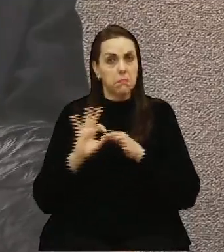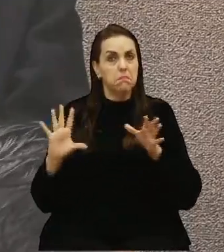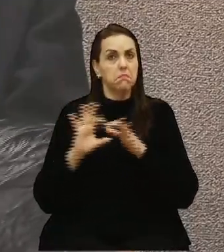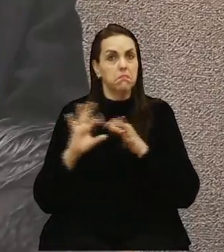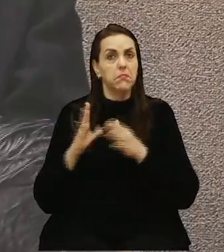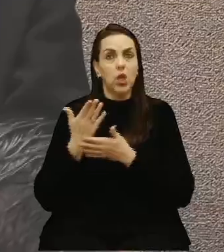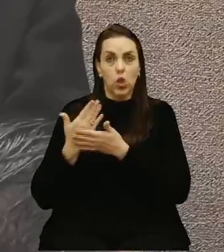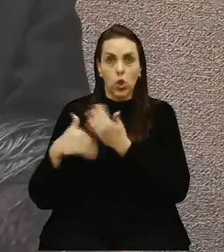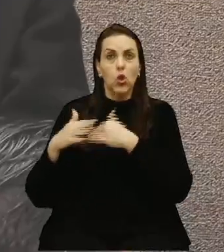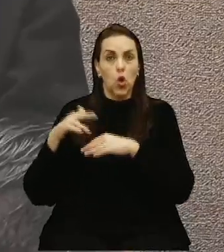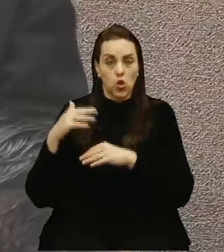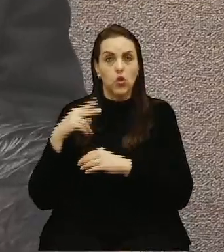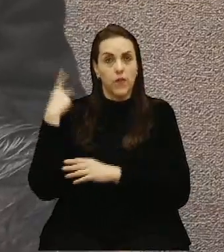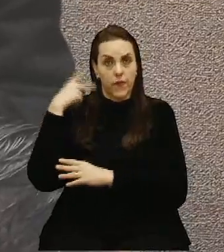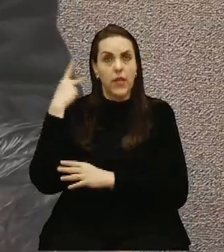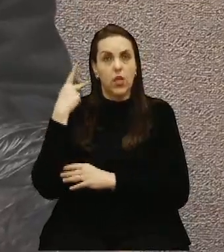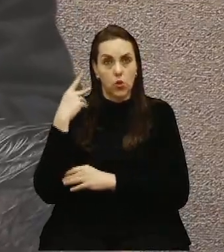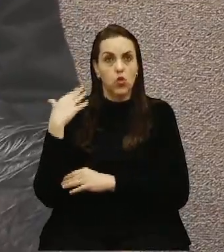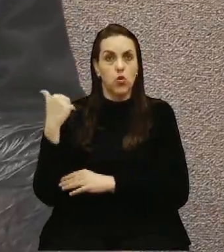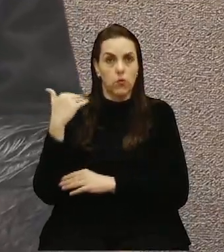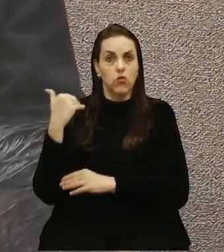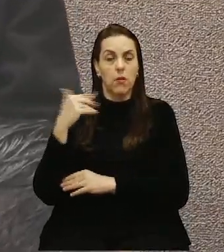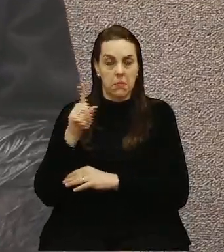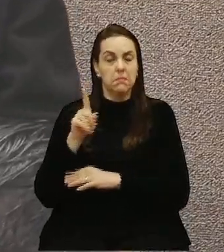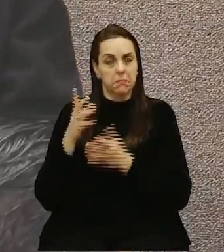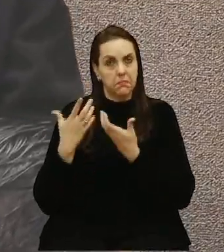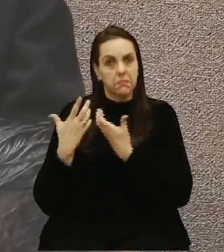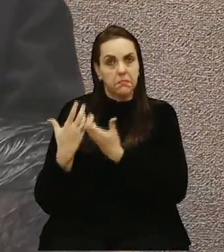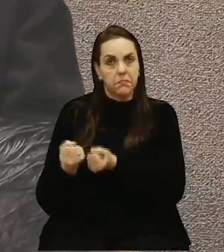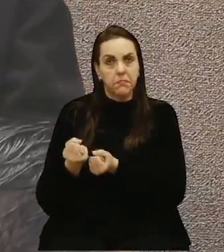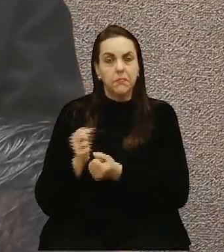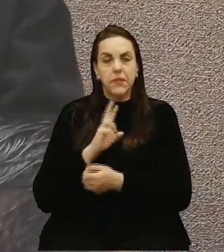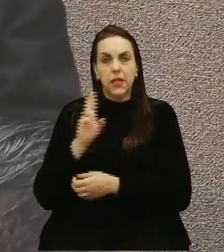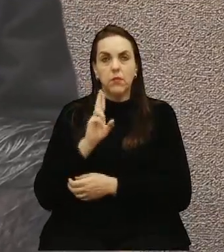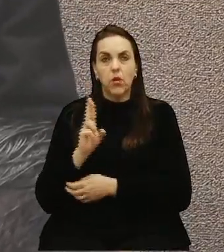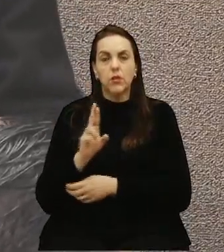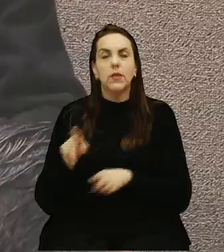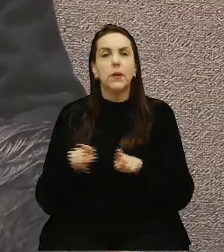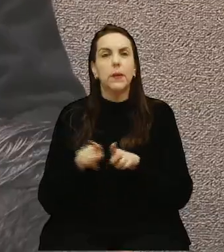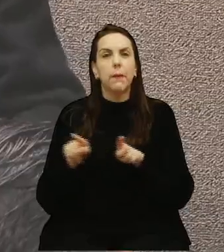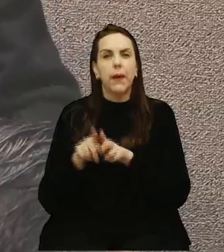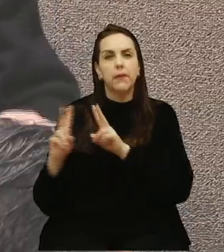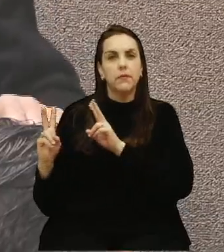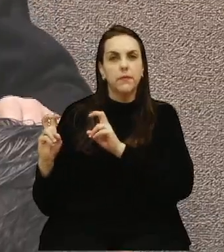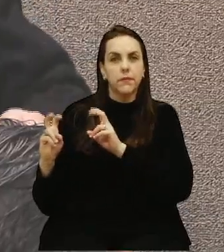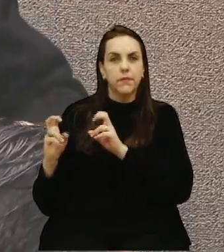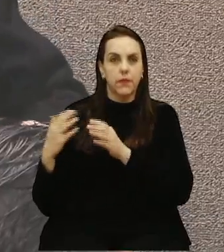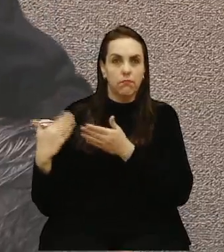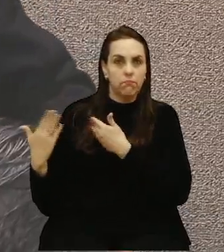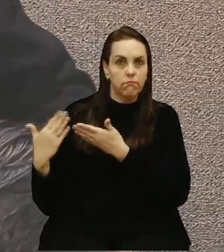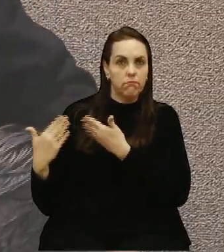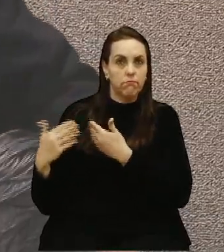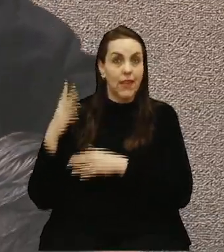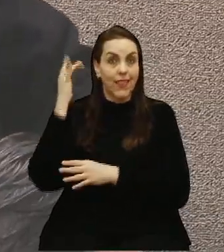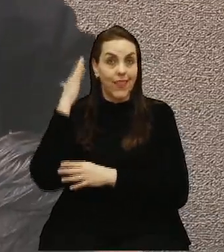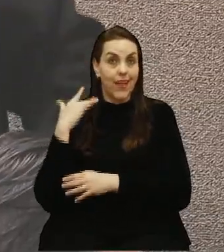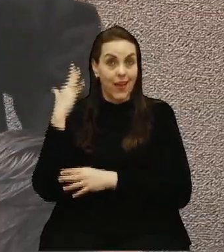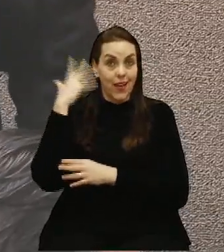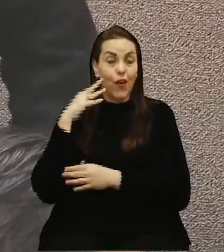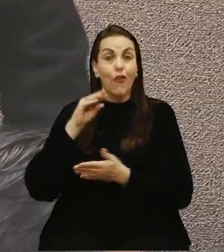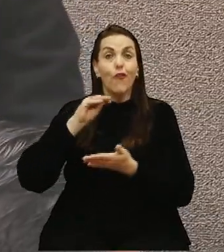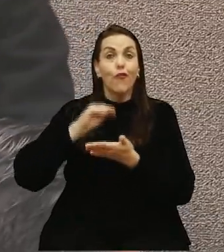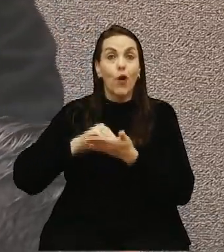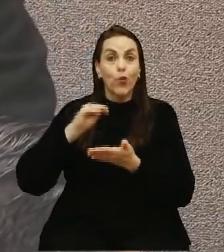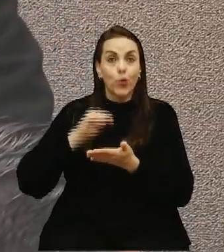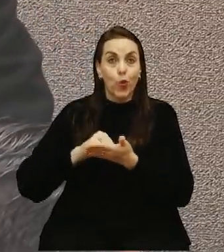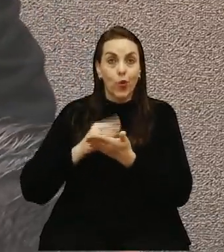eu comentava aqui com a vereadora Daiane que faltou aqui nesse requerimento, se a senhora me permite, que nós tenhamos